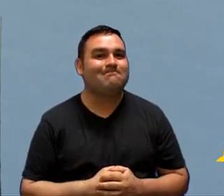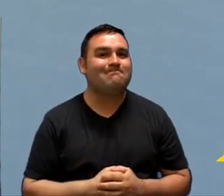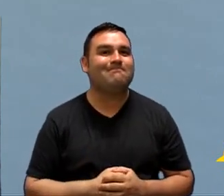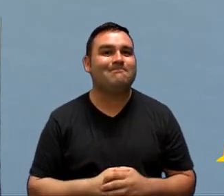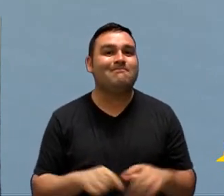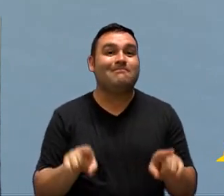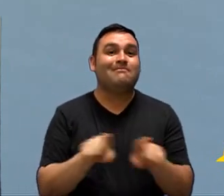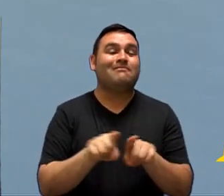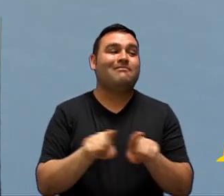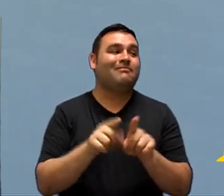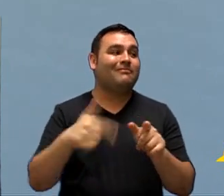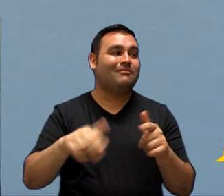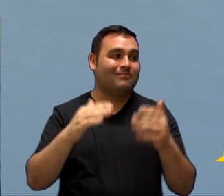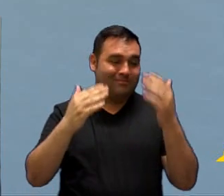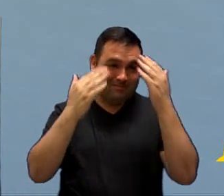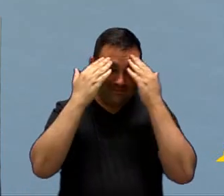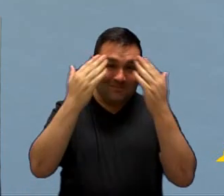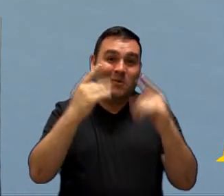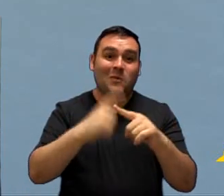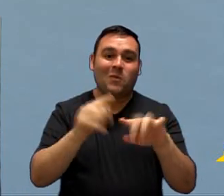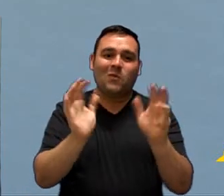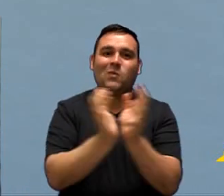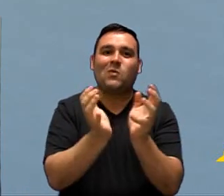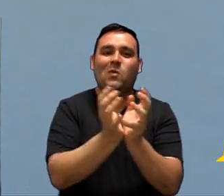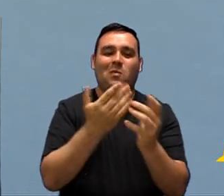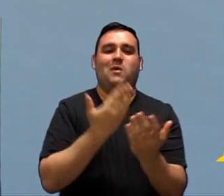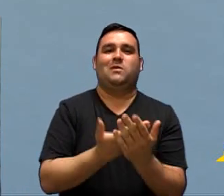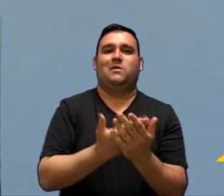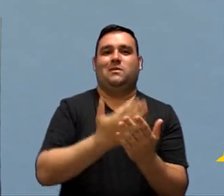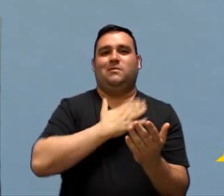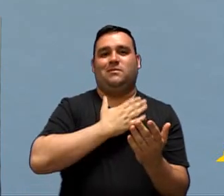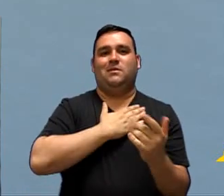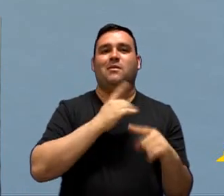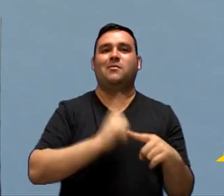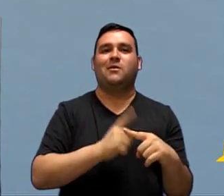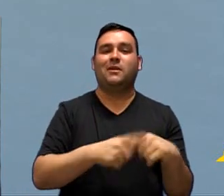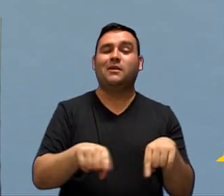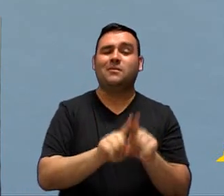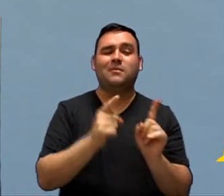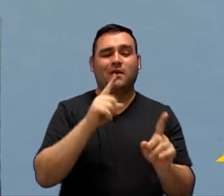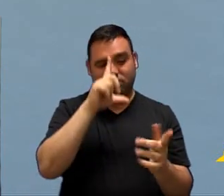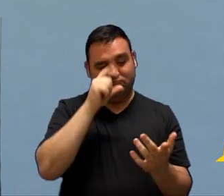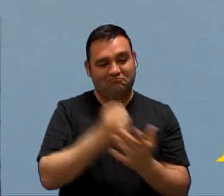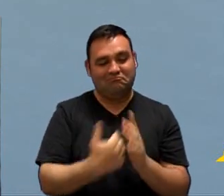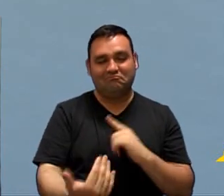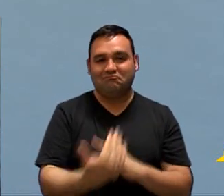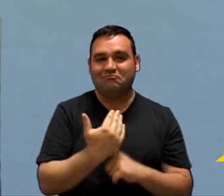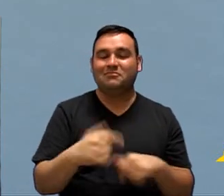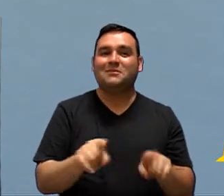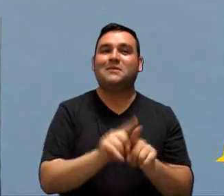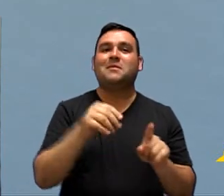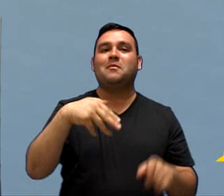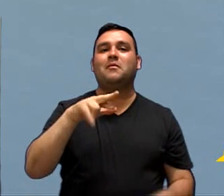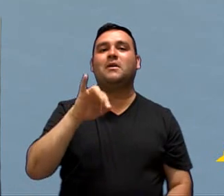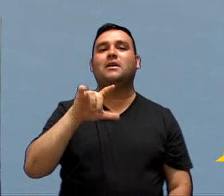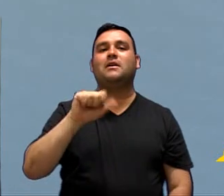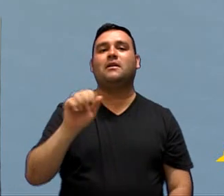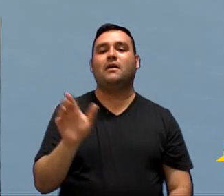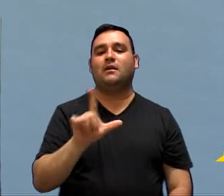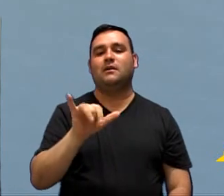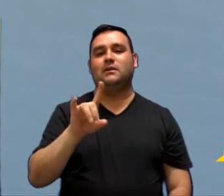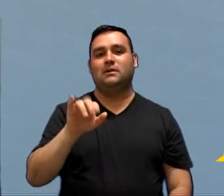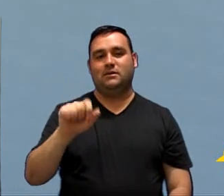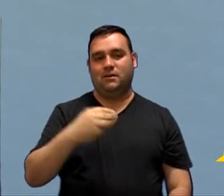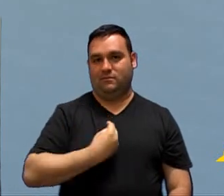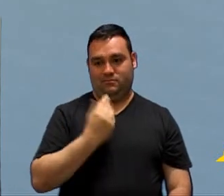E eu queria agradecer pela equipe gestora da minha escola, né, por ter decidido participar do projeto, pela professora Maria Lídia, que não está